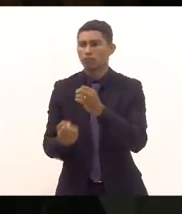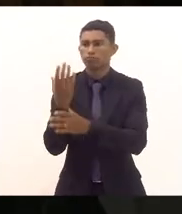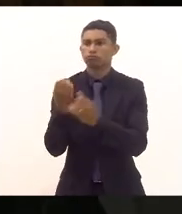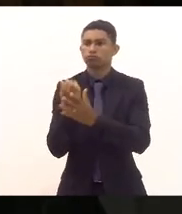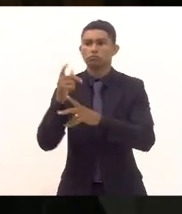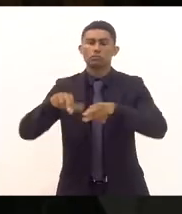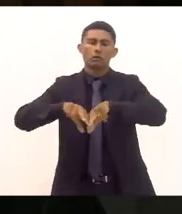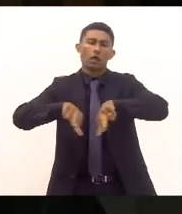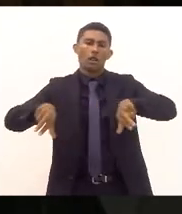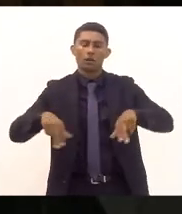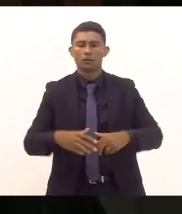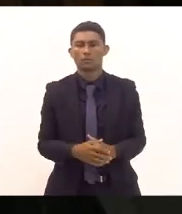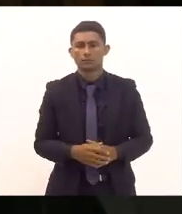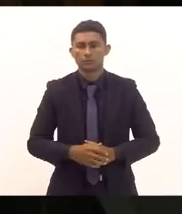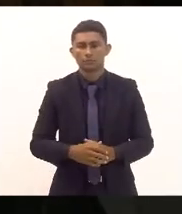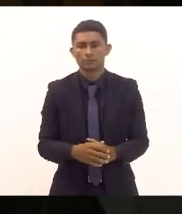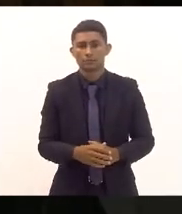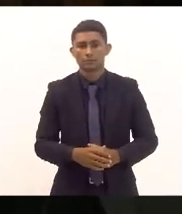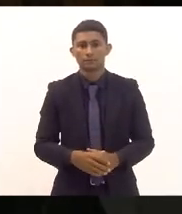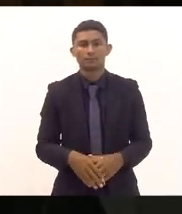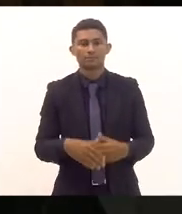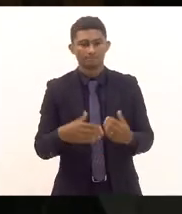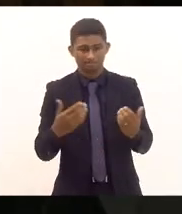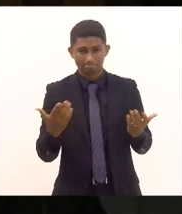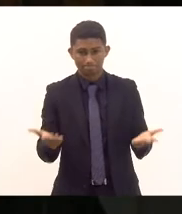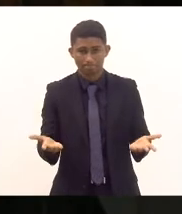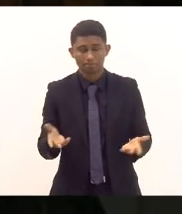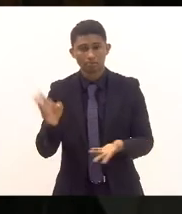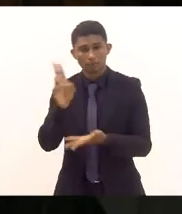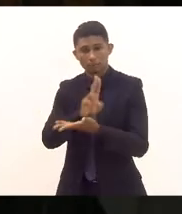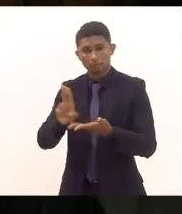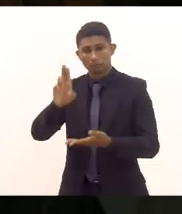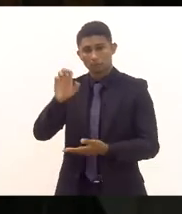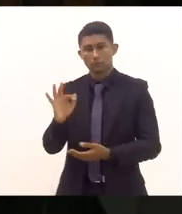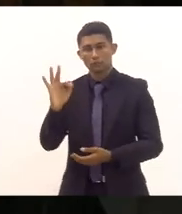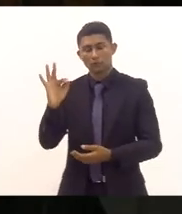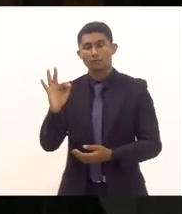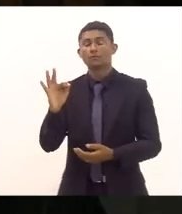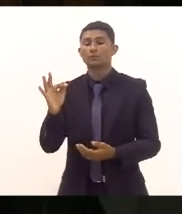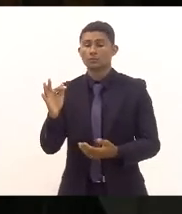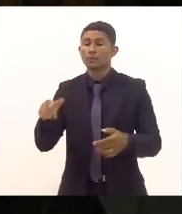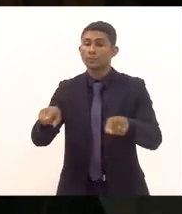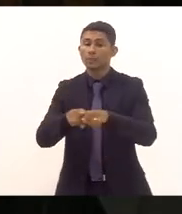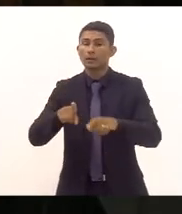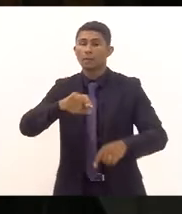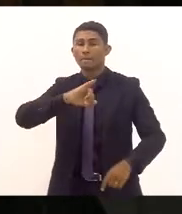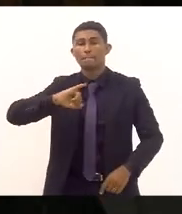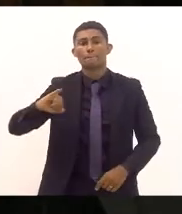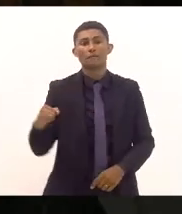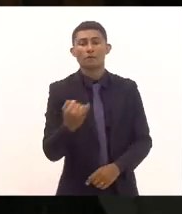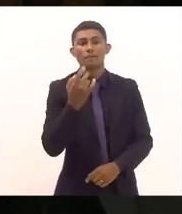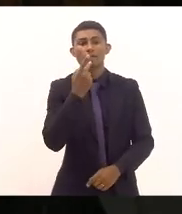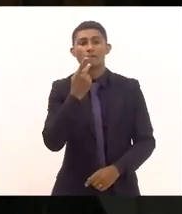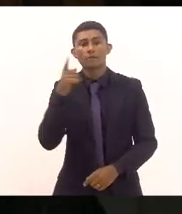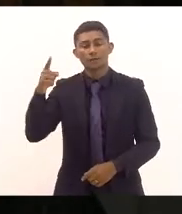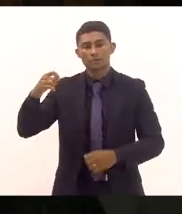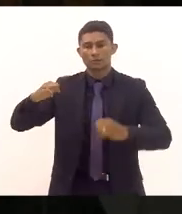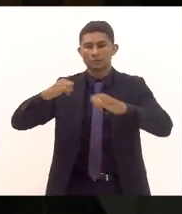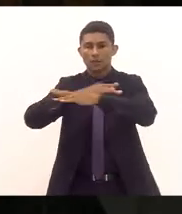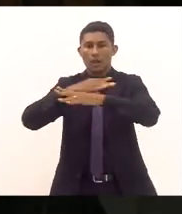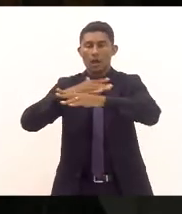falando Deputado a tia Ju que nos presidi da UENF Eu também quero falar do município de Campos dos Goytacazes